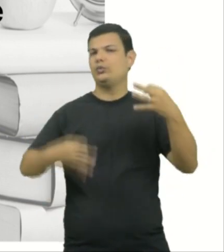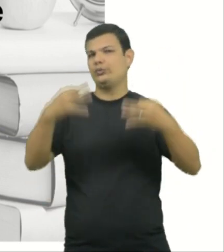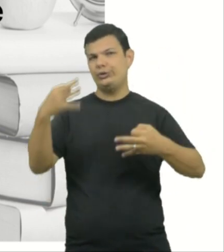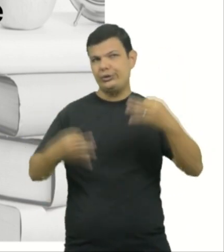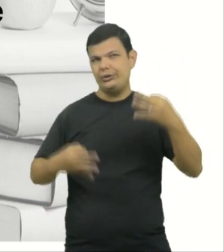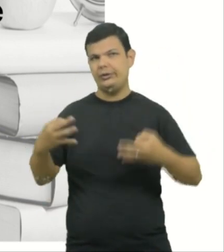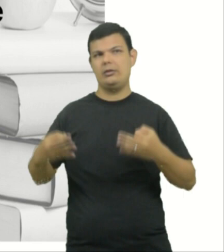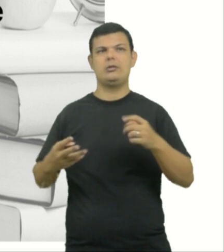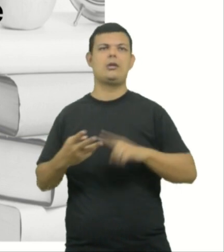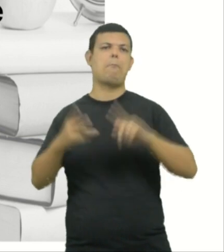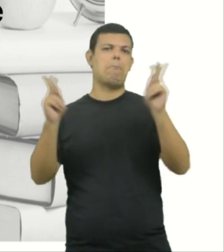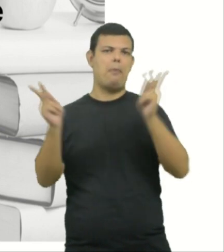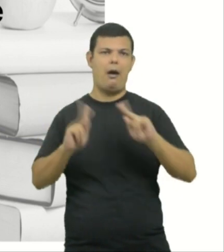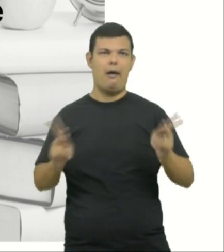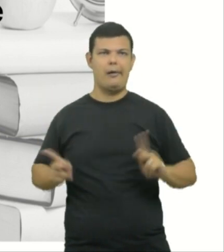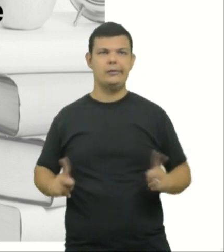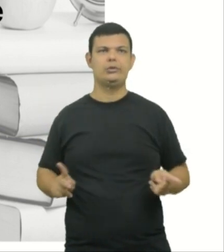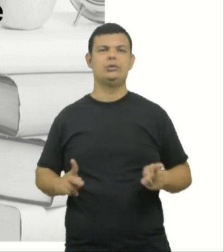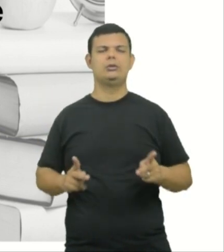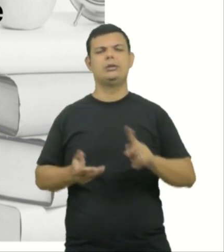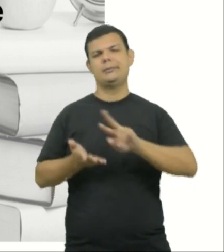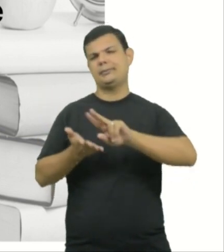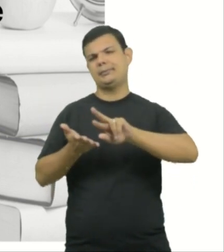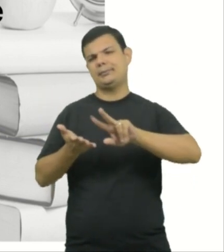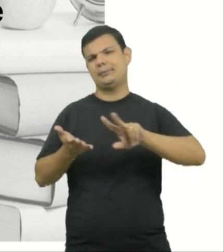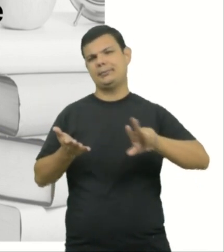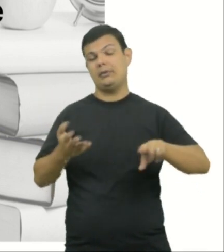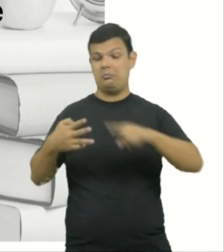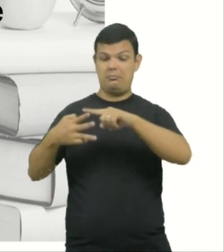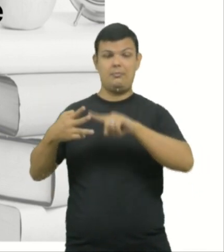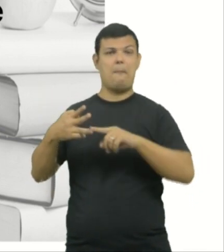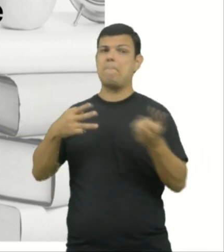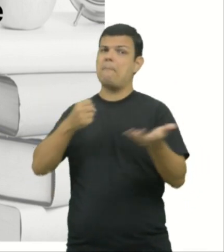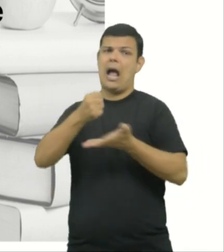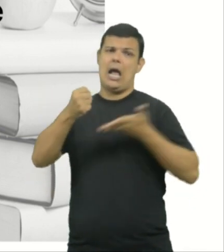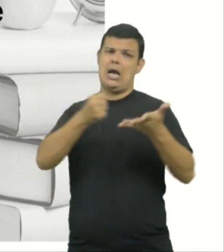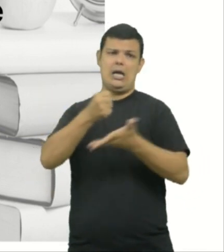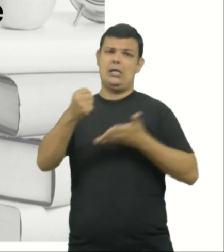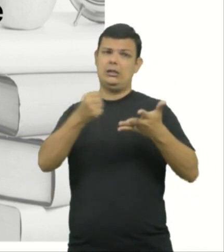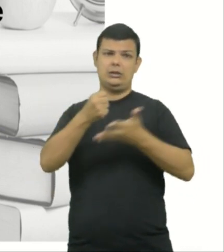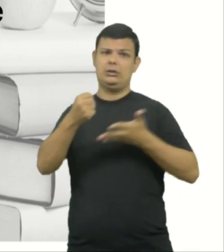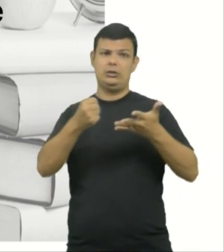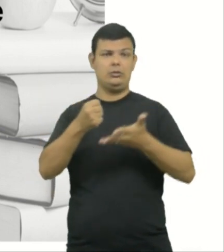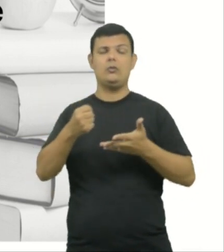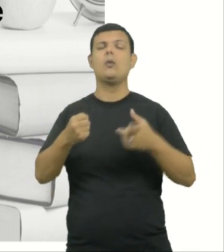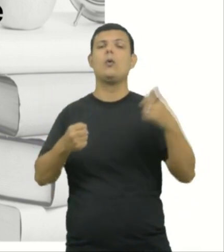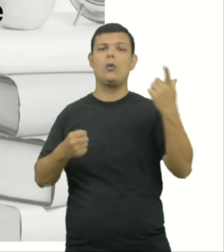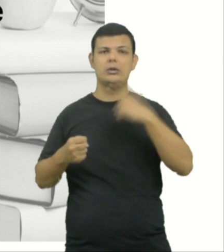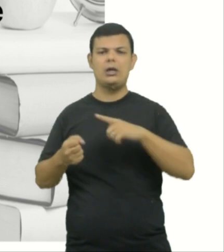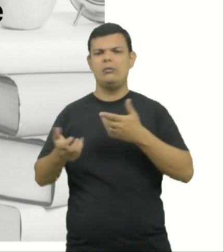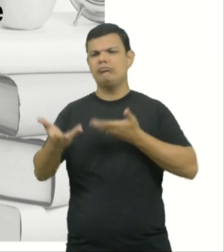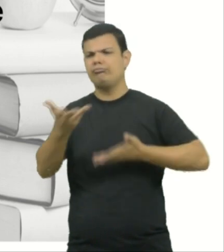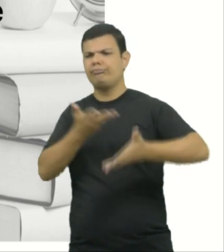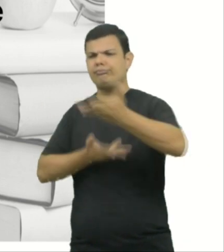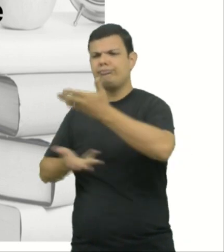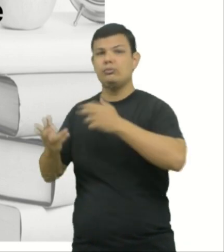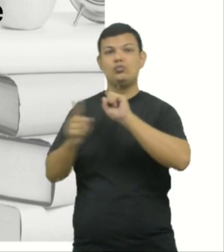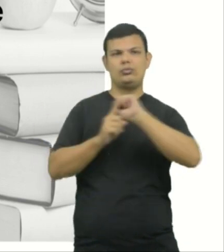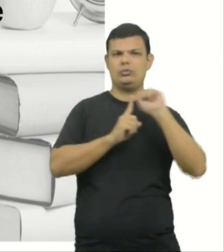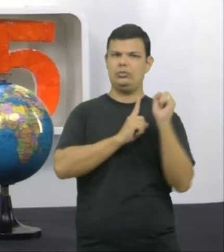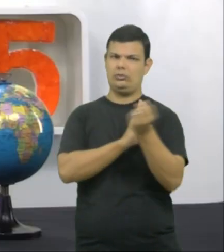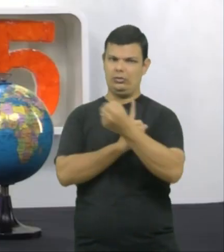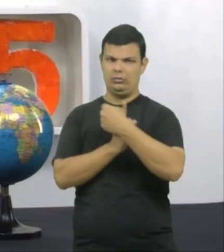justiça, paz, e outros são os 3 critérios básicos para que a gente possa conseguir conviver em